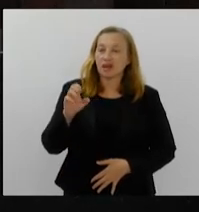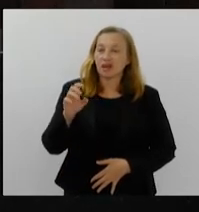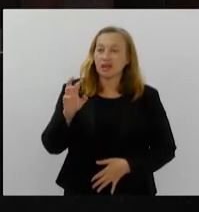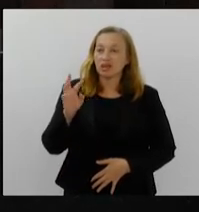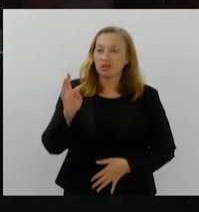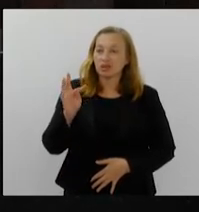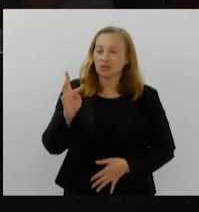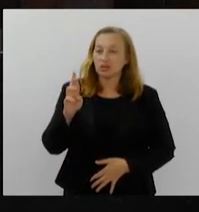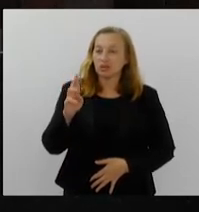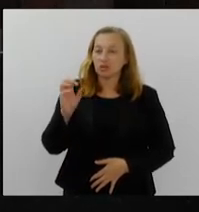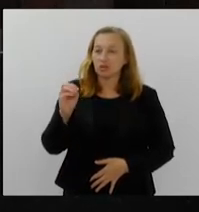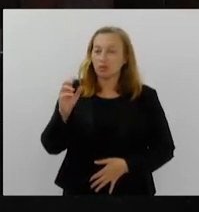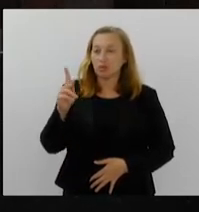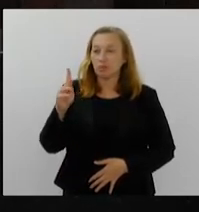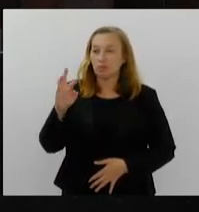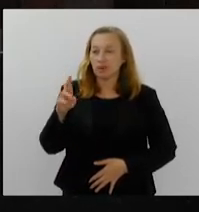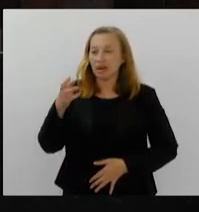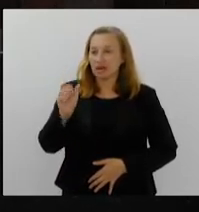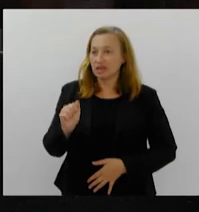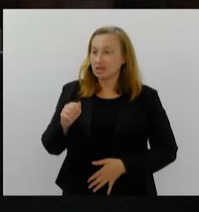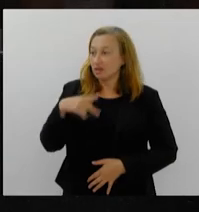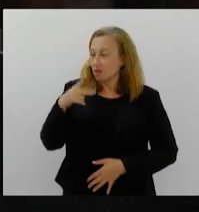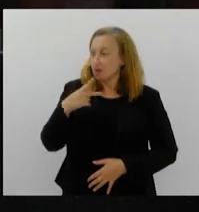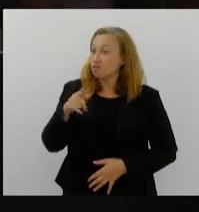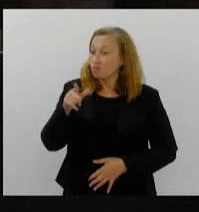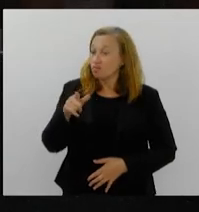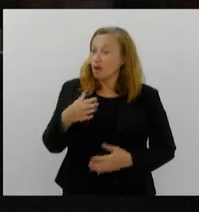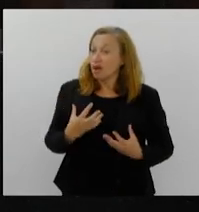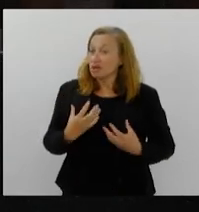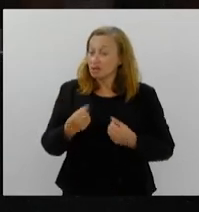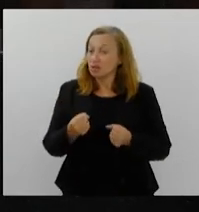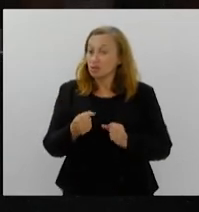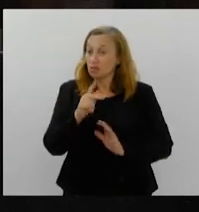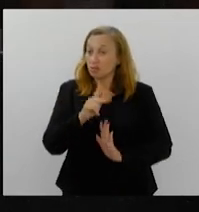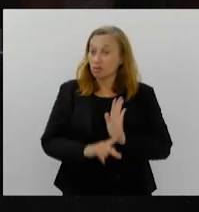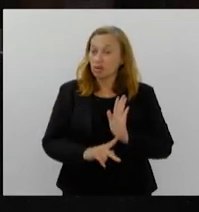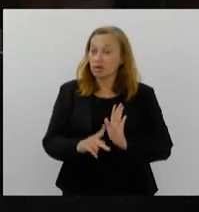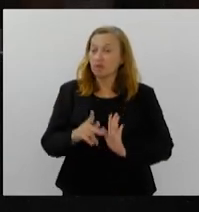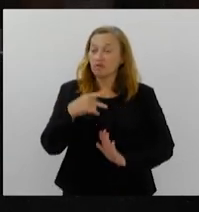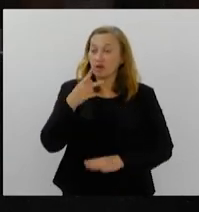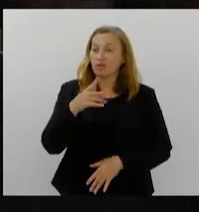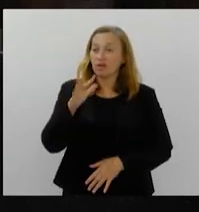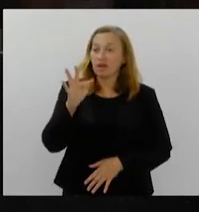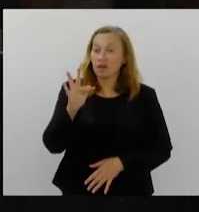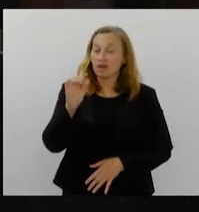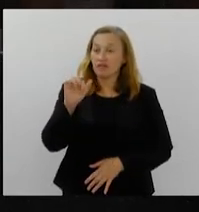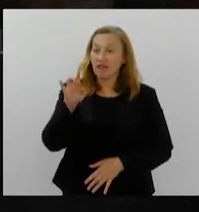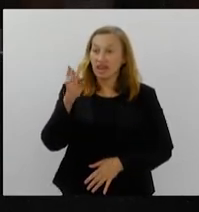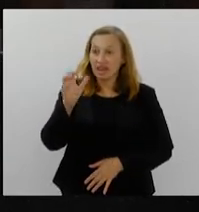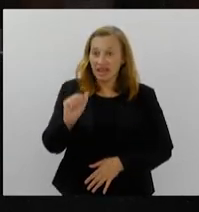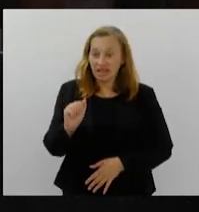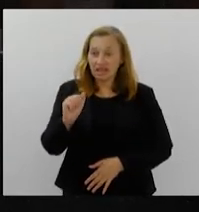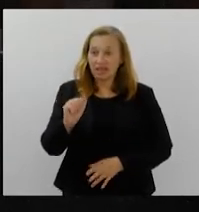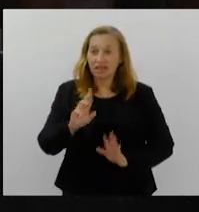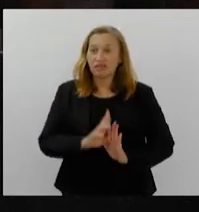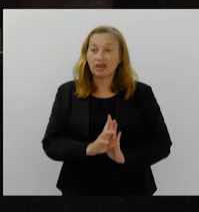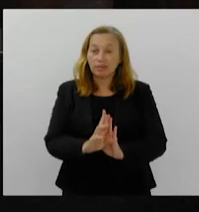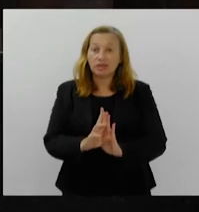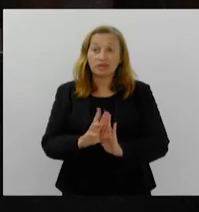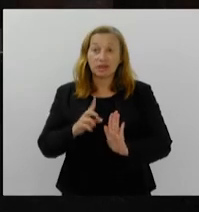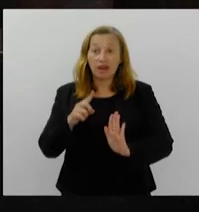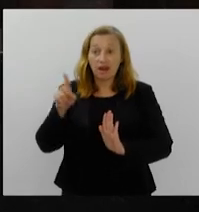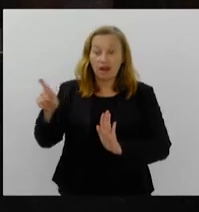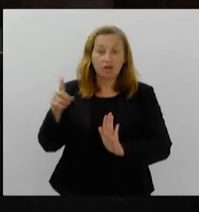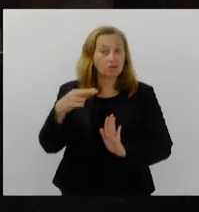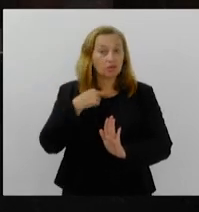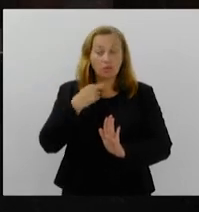convidei ele e falou assim, você não vem, eu não posso, abraçou o projeto, falou, a Fernanda, Carlos Braz, vai me representar lá. Eu não vou poder